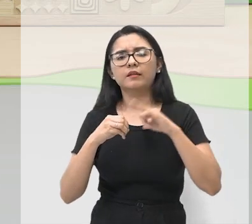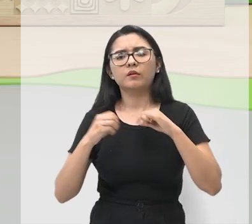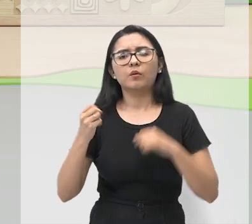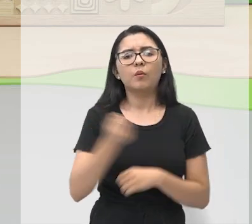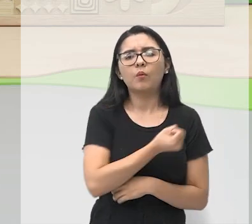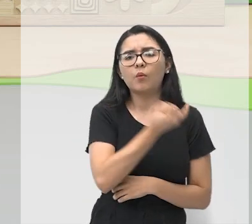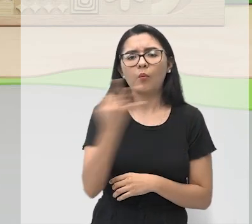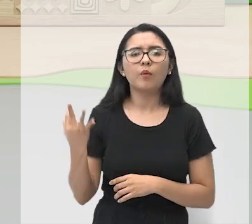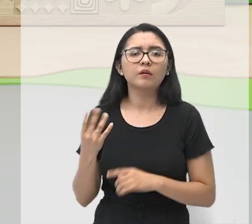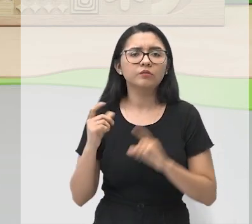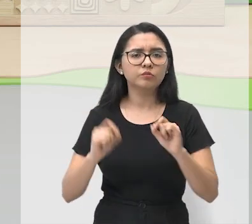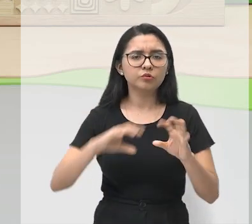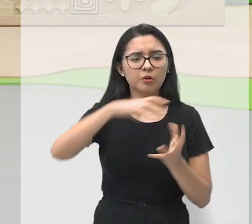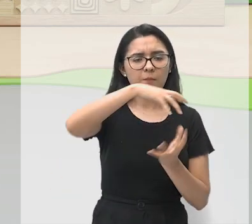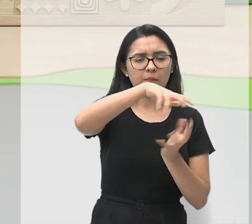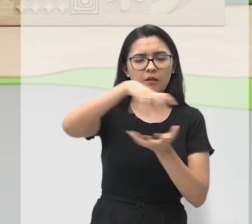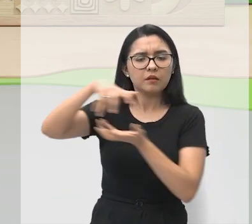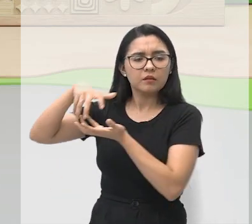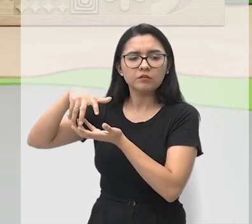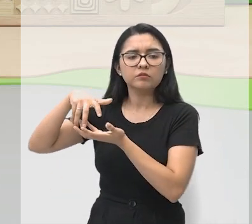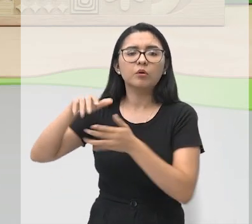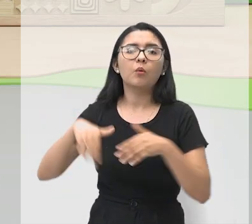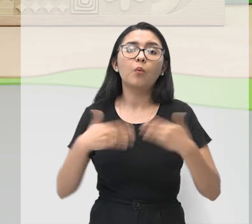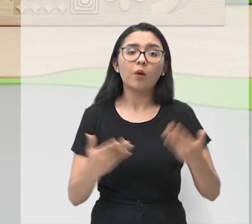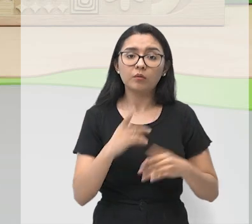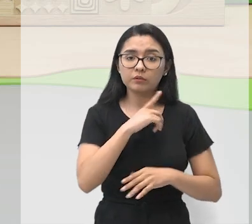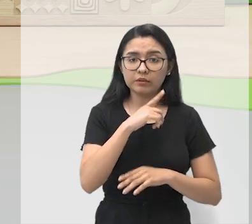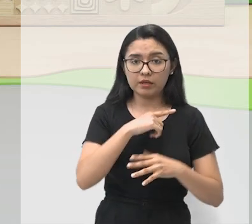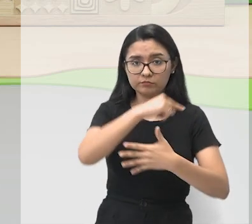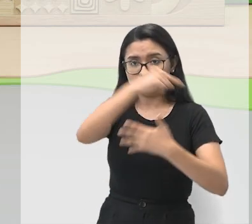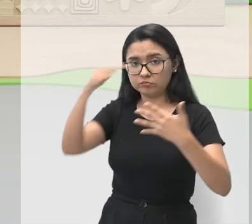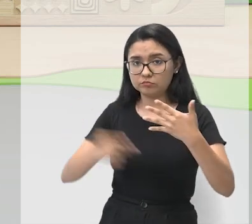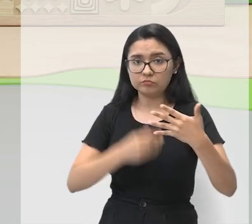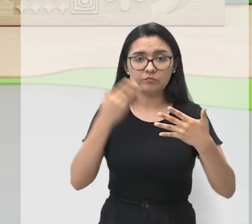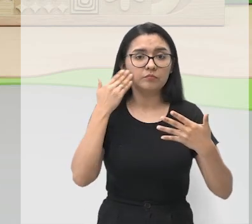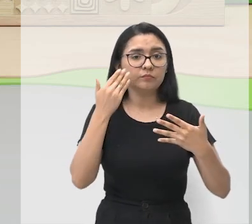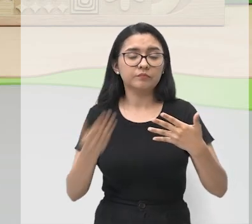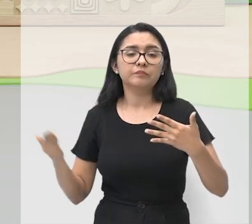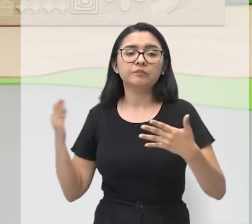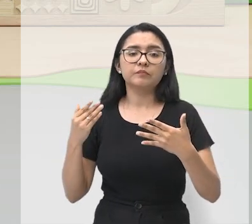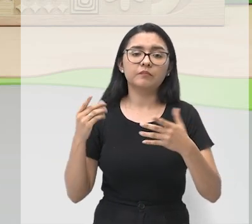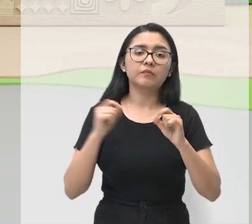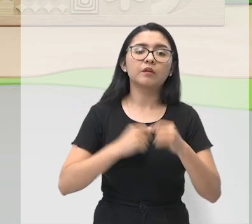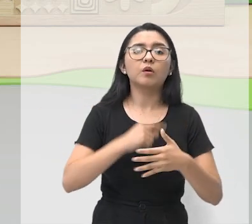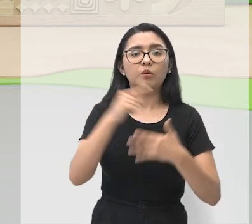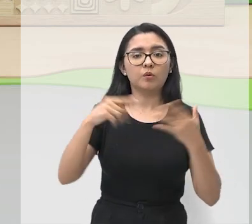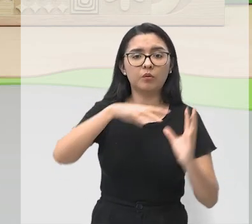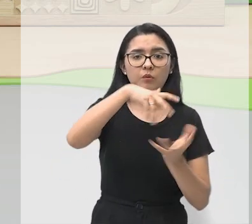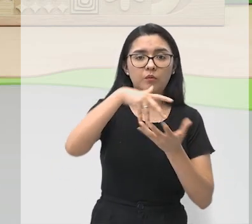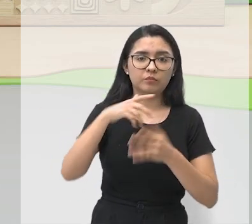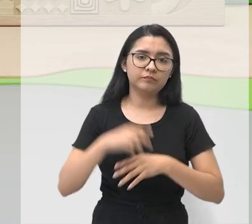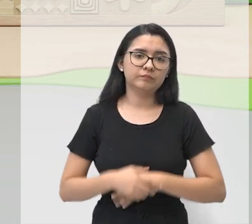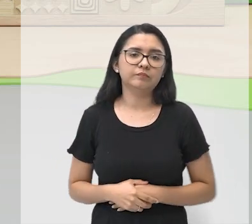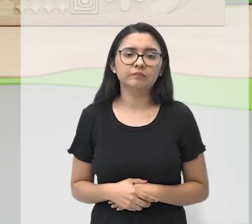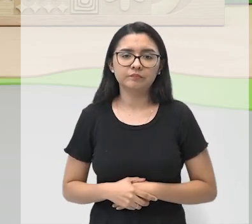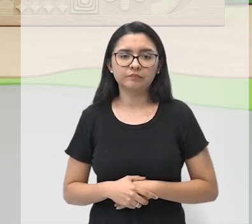quais planetas, professora? Nós temos aqui os planetas